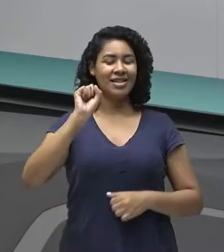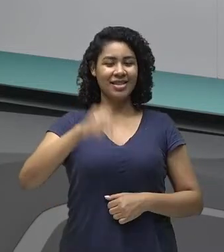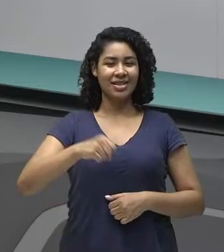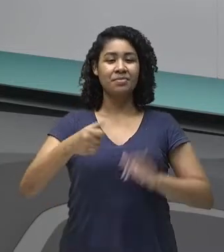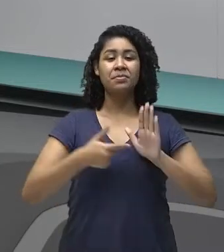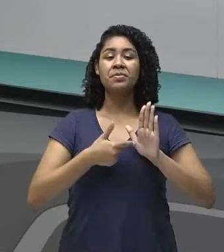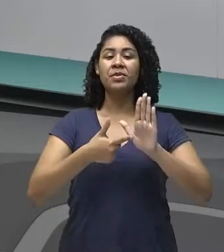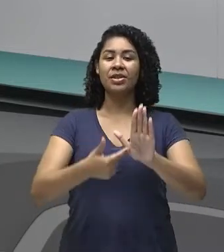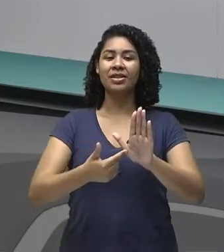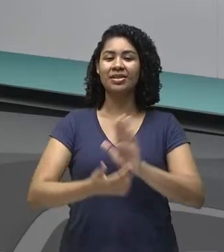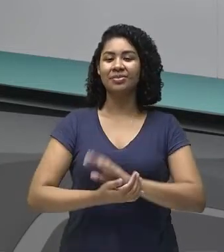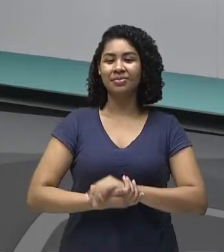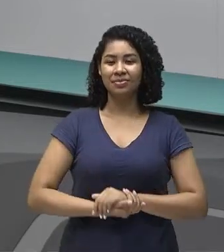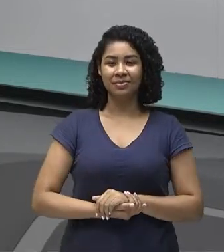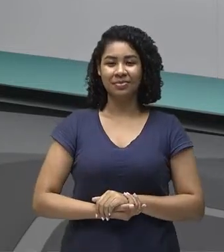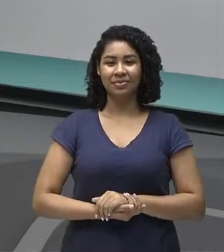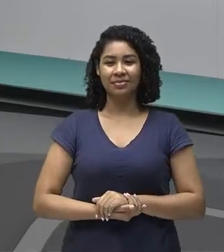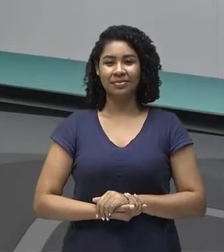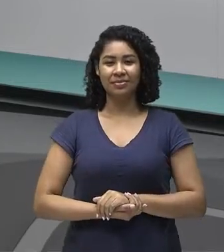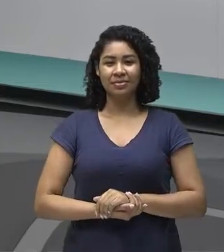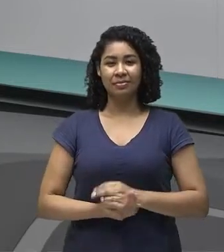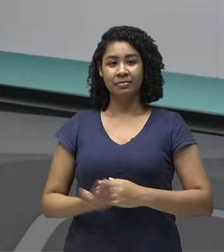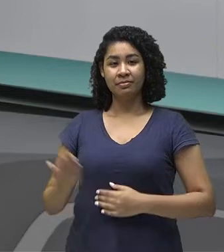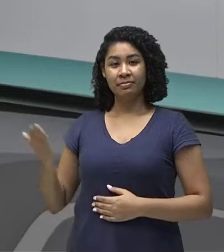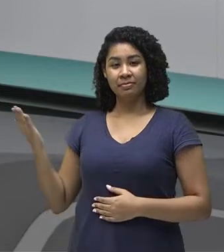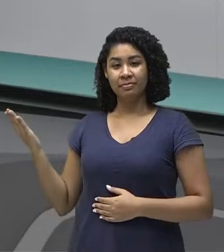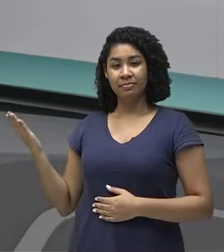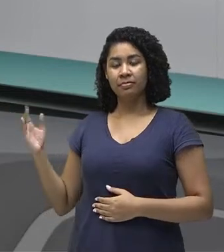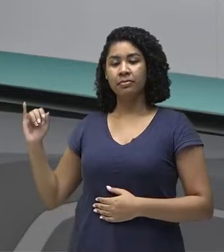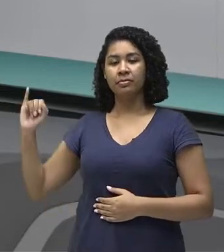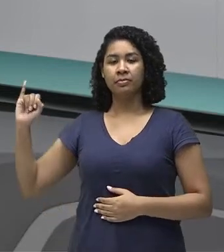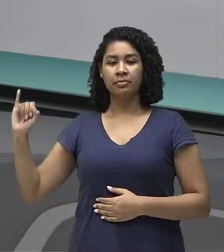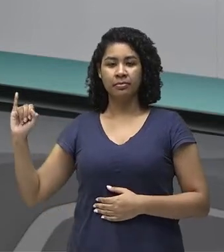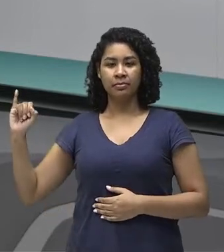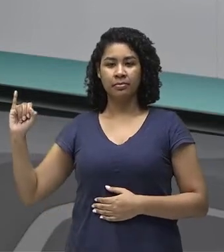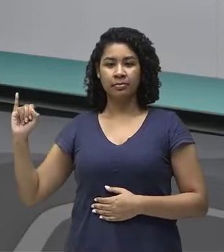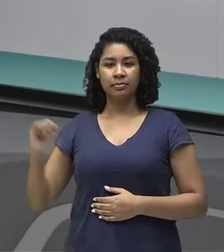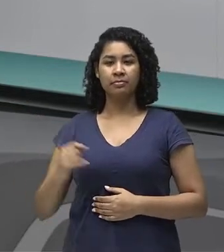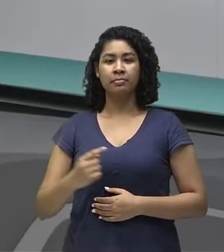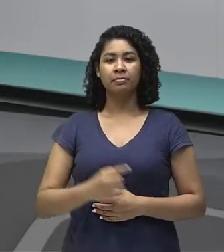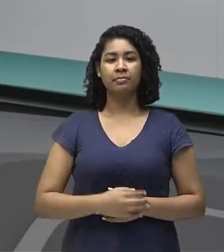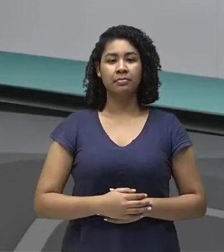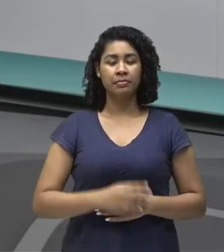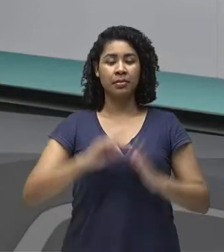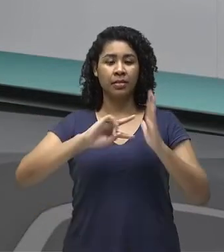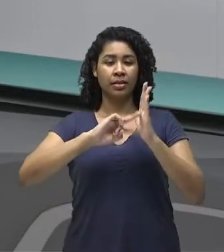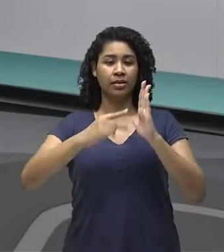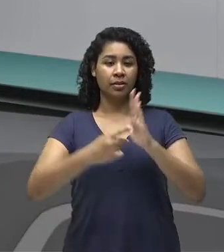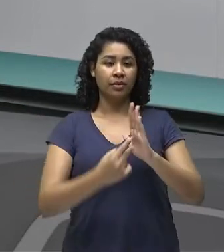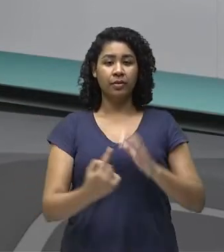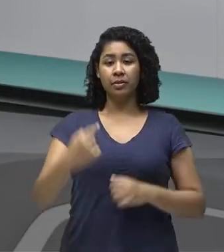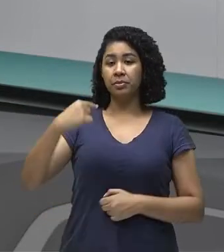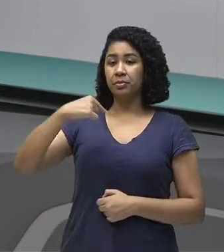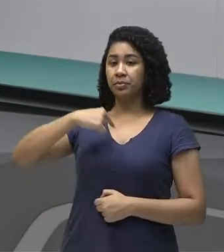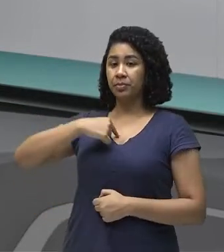um deles. Let's go! We have I, que significa